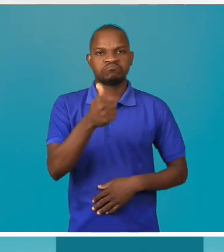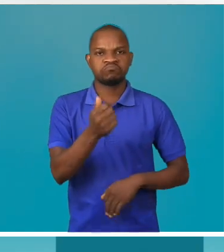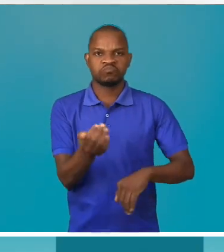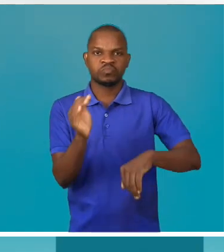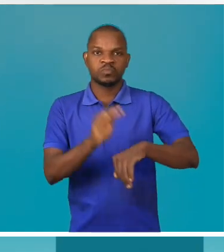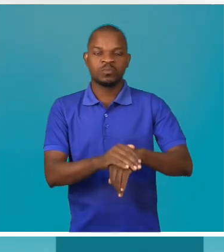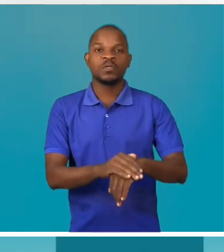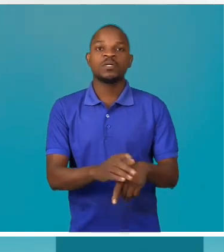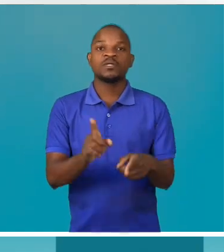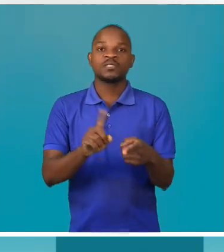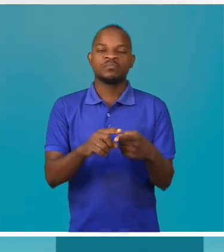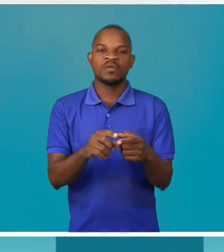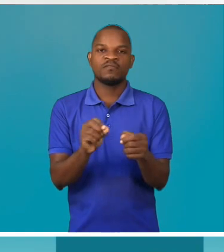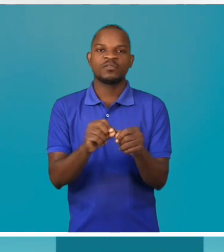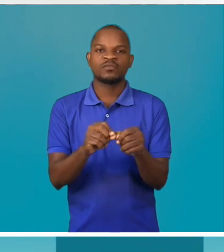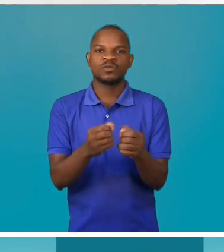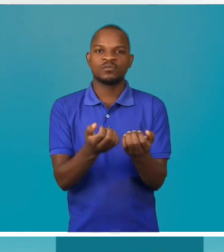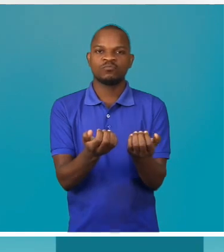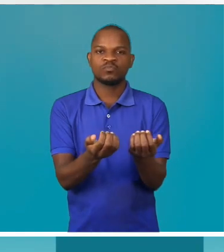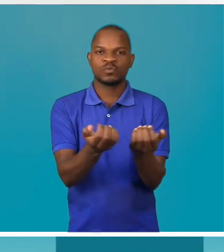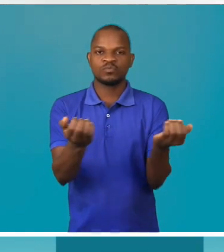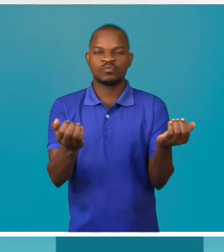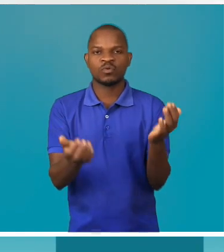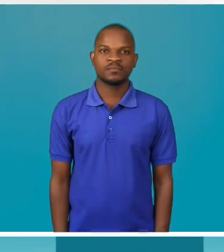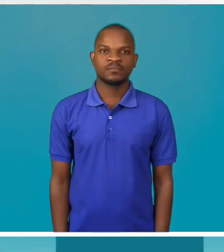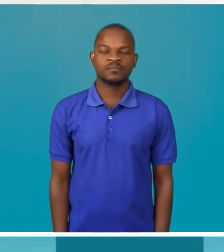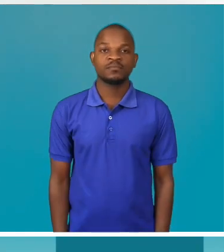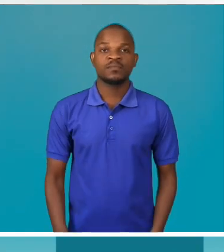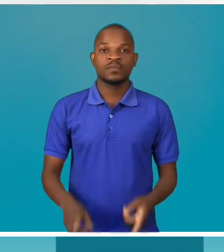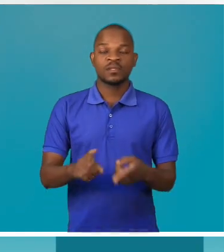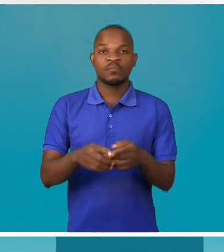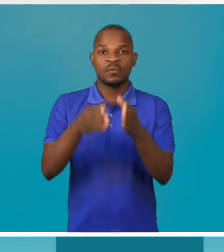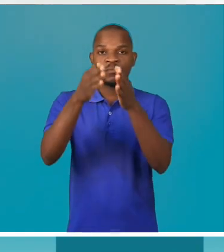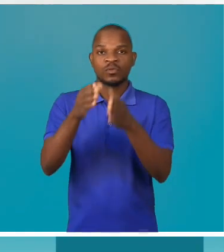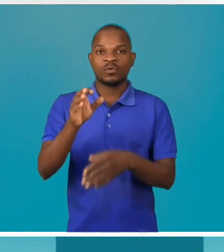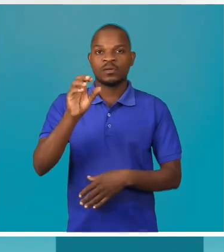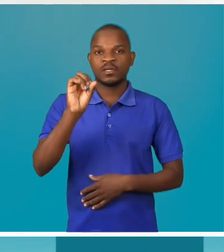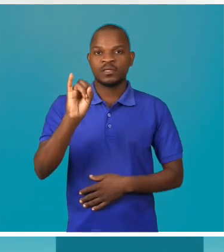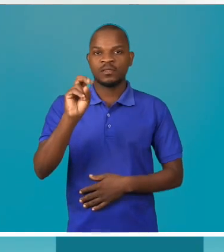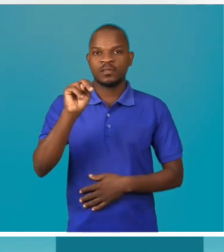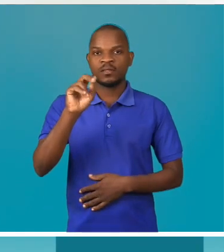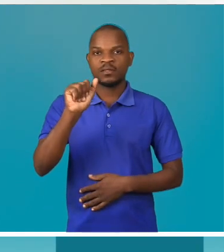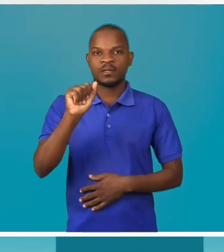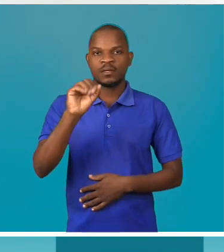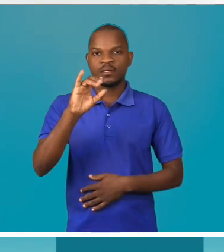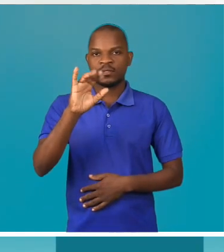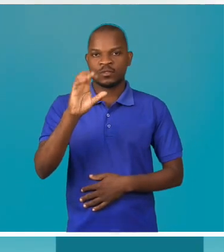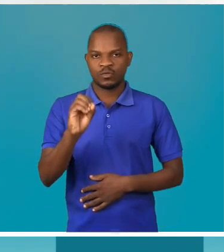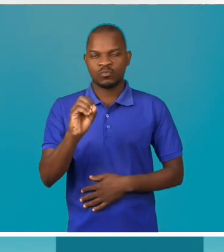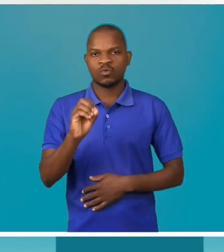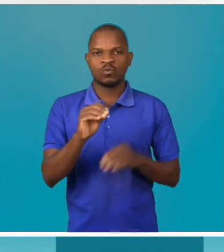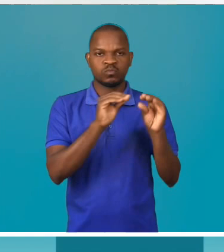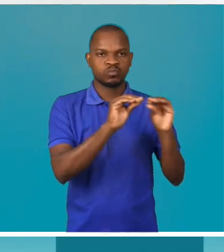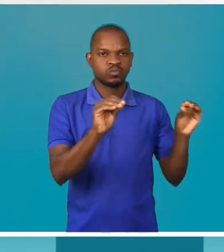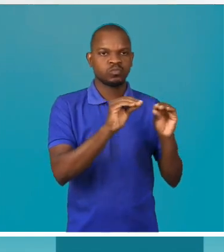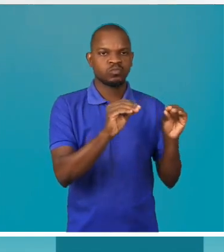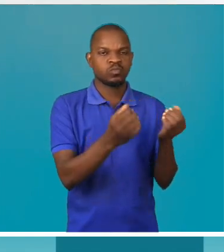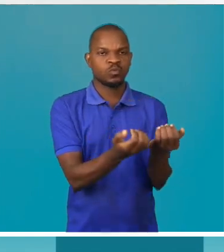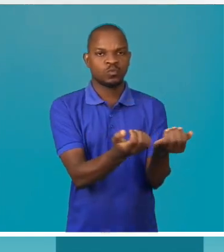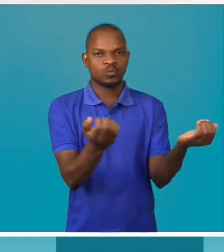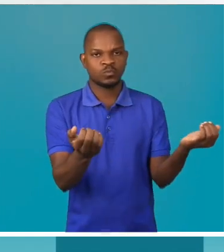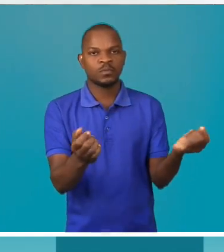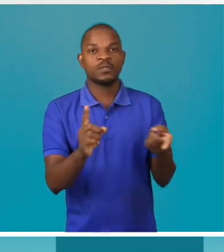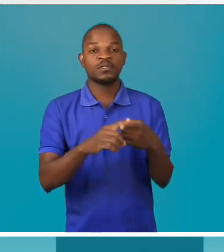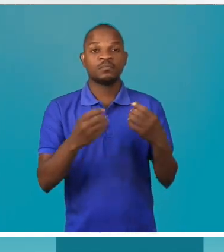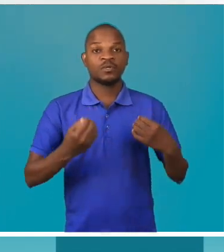motiva inclusive os miúdos a aprenderem mais, a se entregarem mais. Inácio Alves, treinador de juvenis e júnior da Black